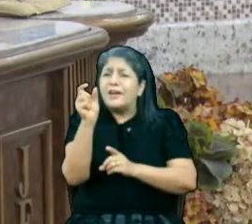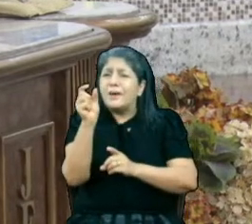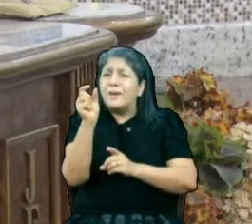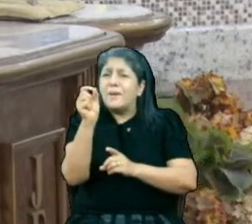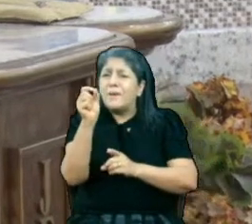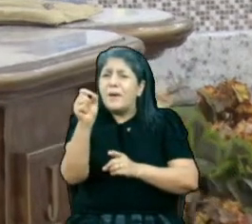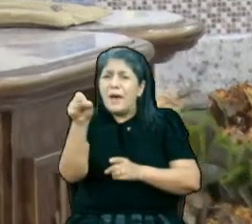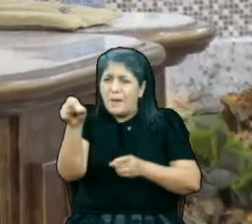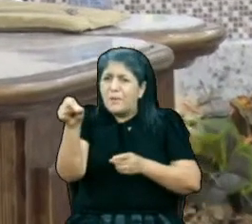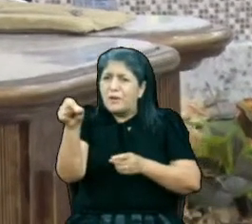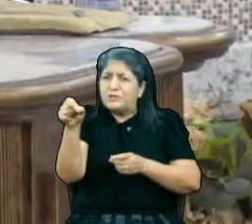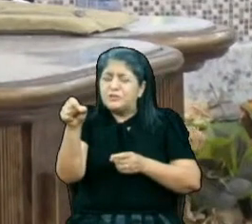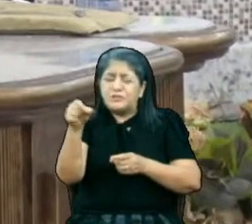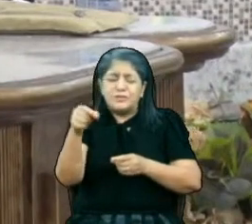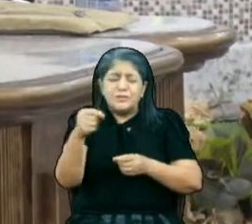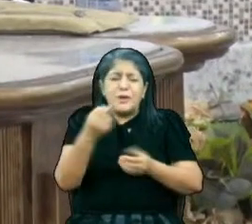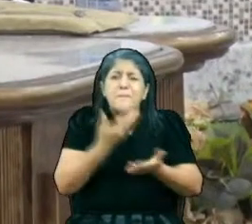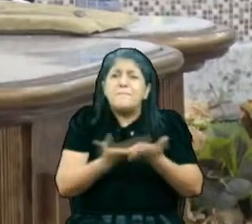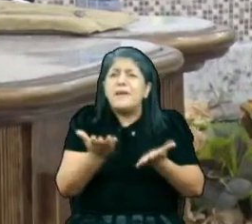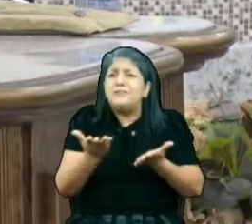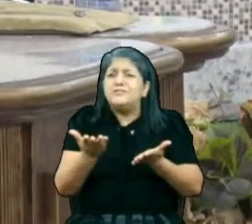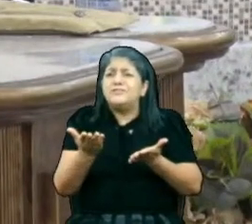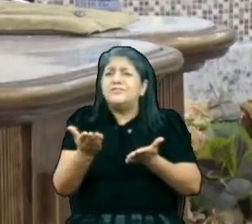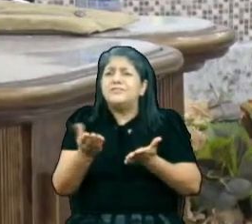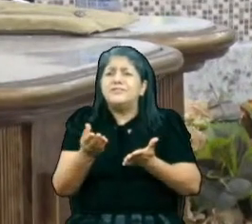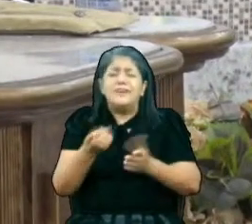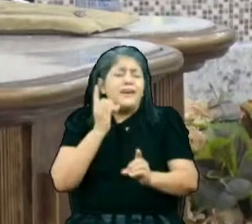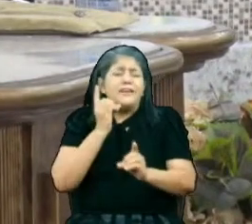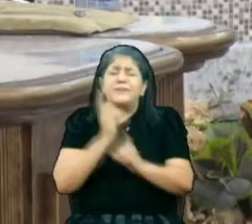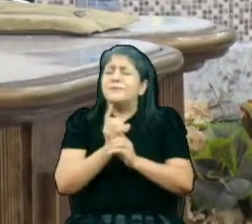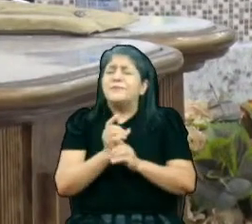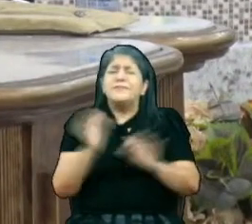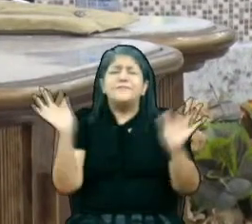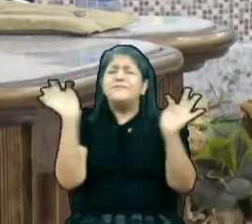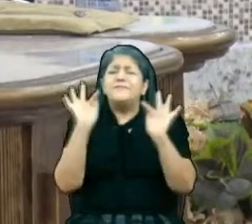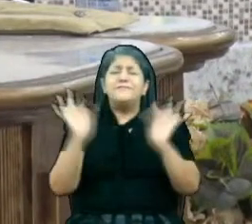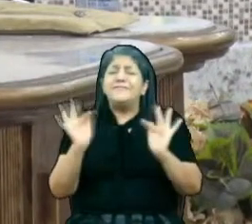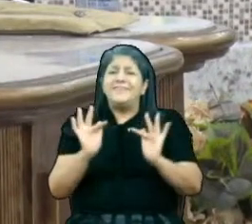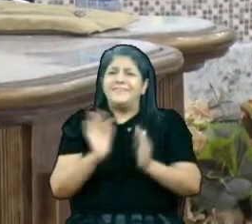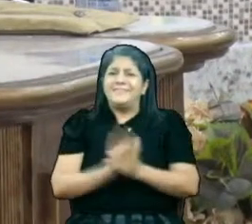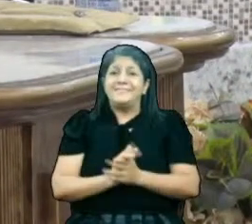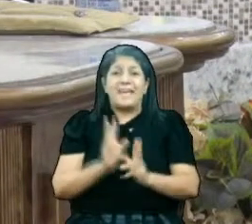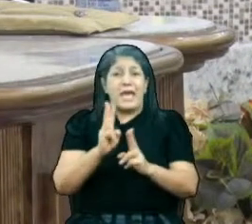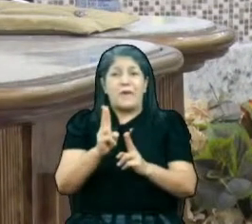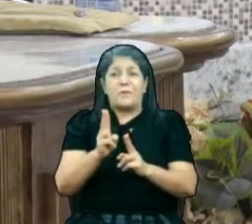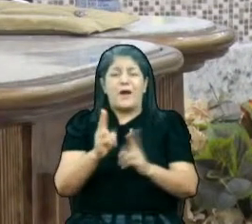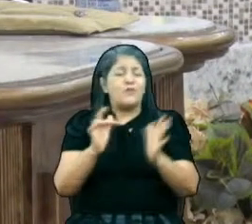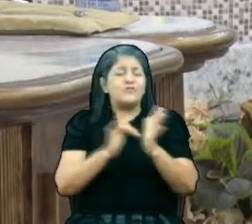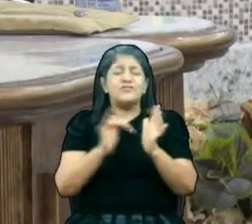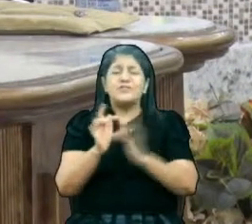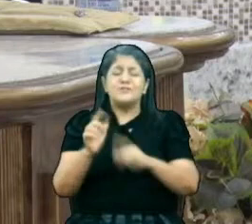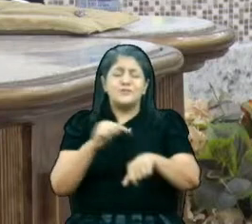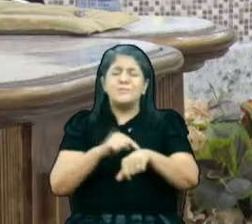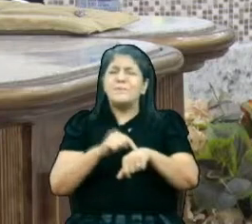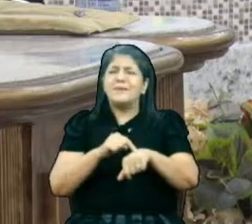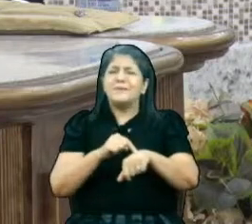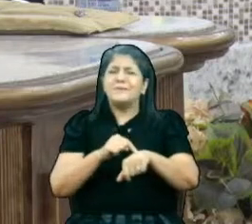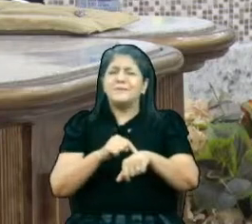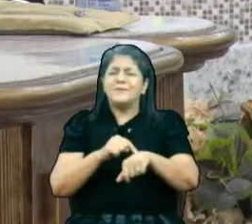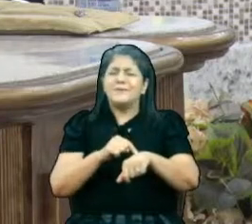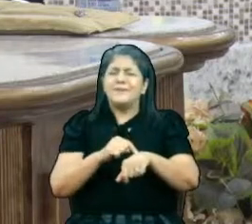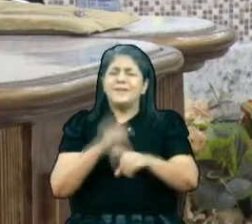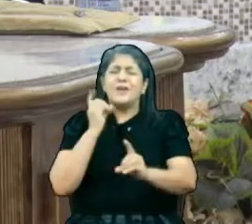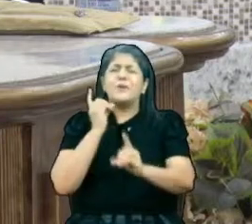o ou centena de vezes bom e mas é a palavra de Deus EA palavra